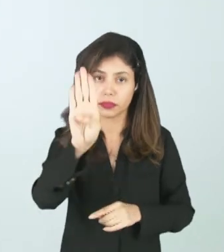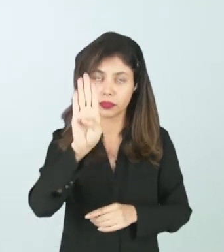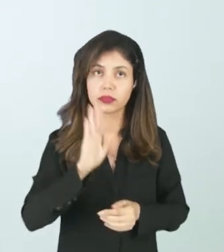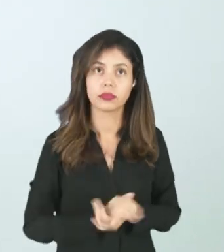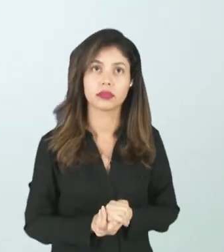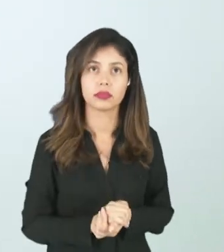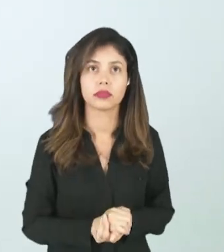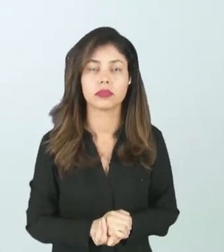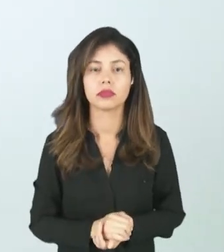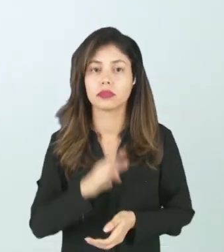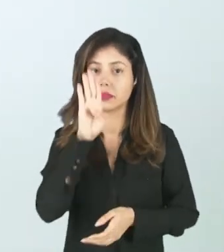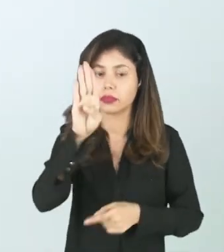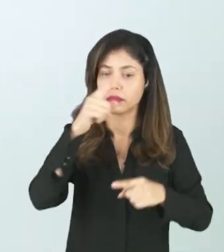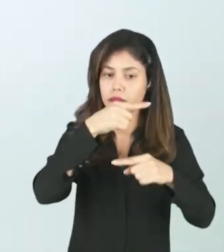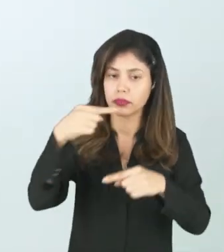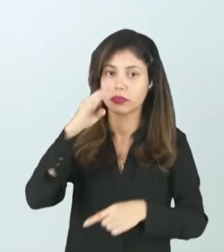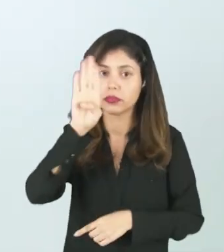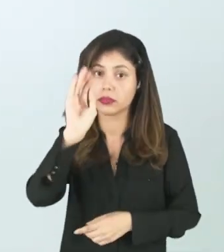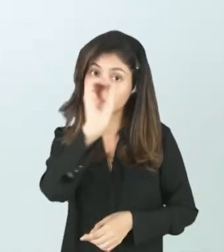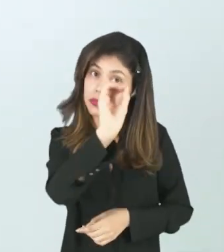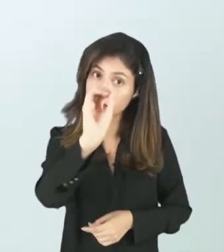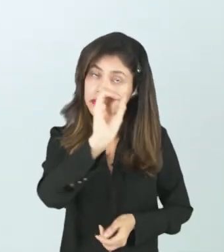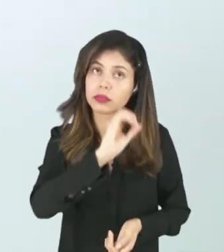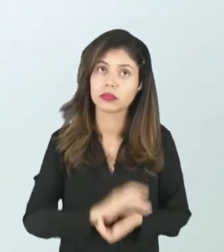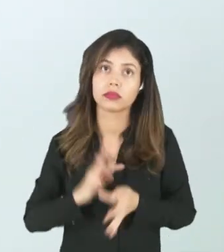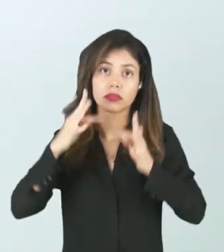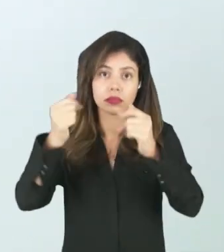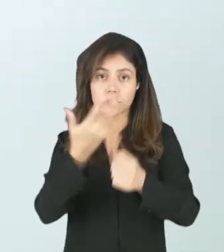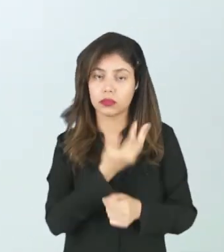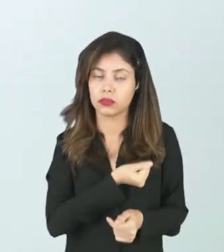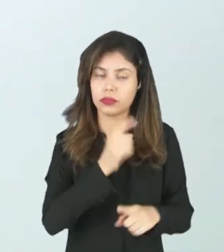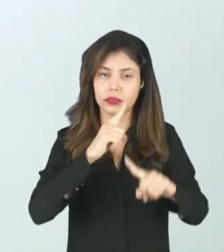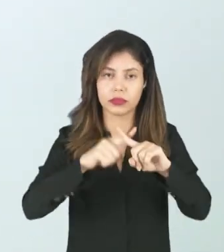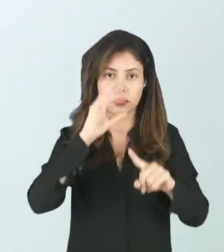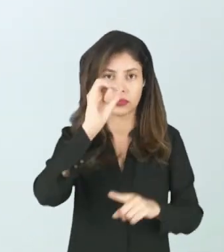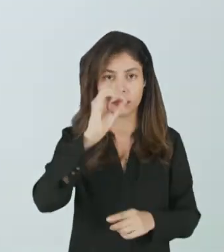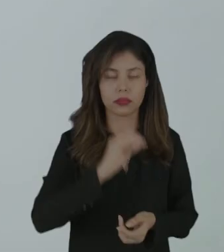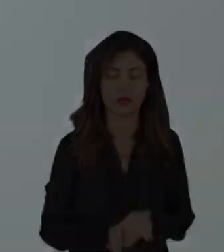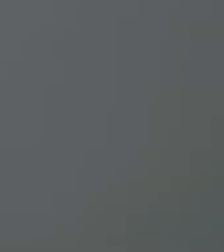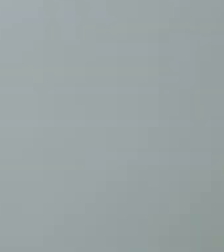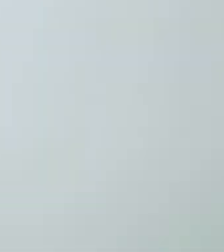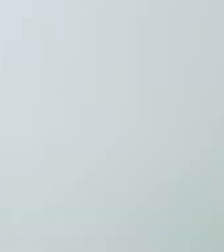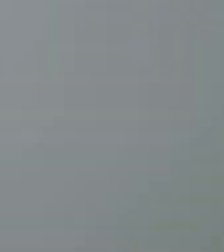a teoria de D'Alembert. Uma boa aula para vocês e até a próxima!